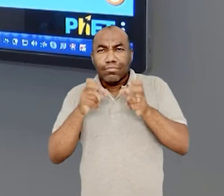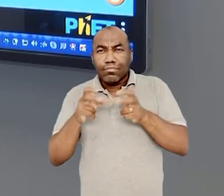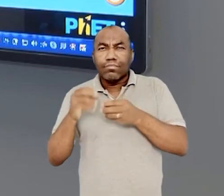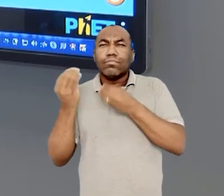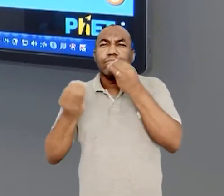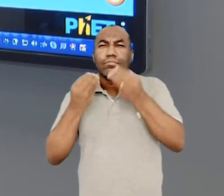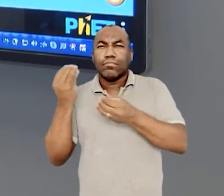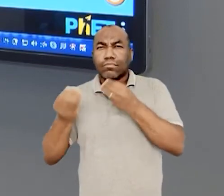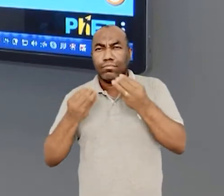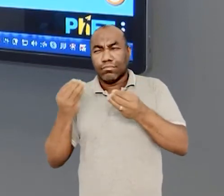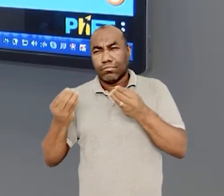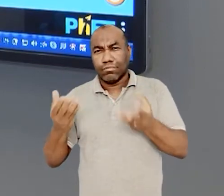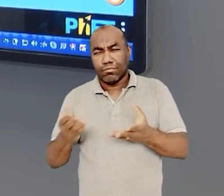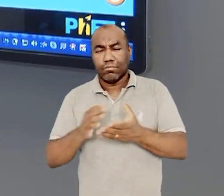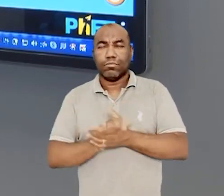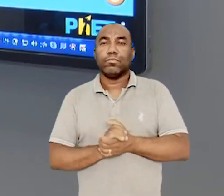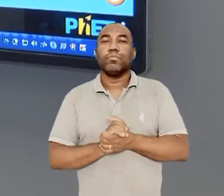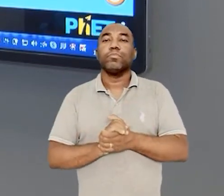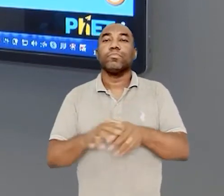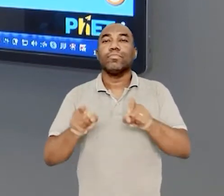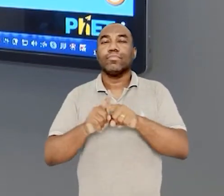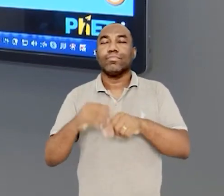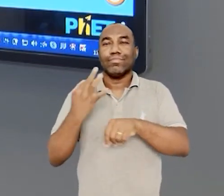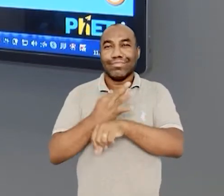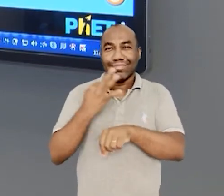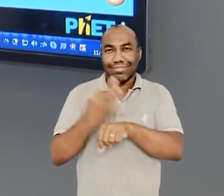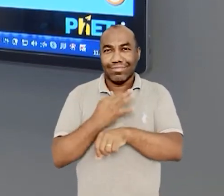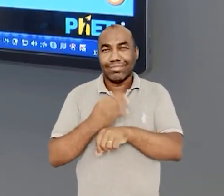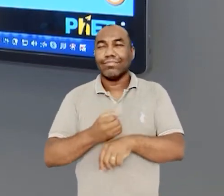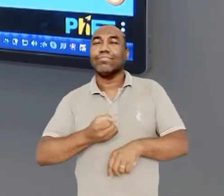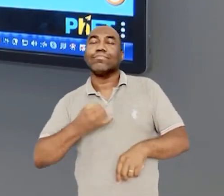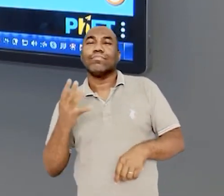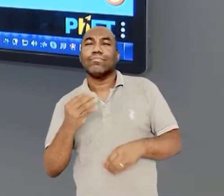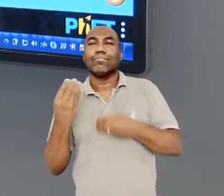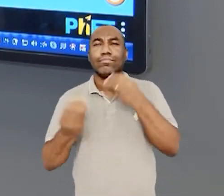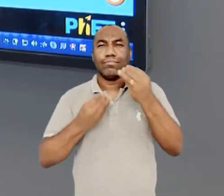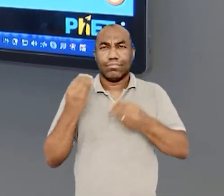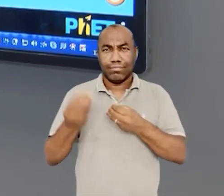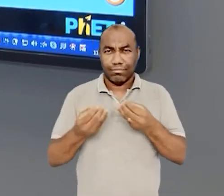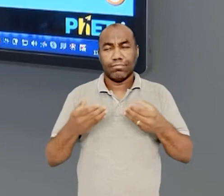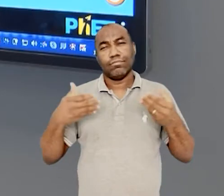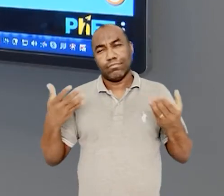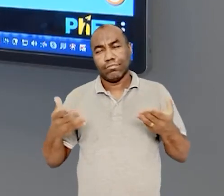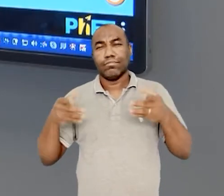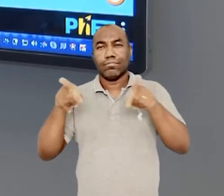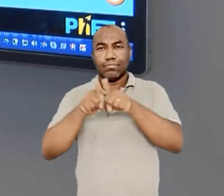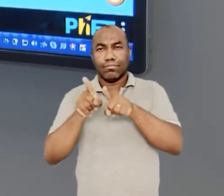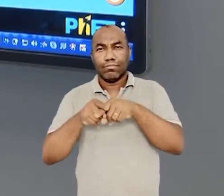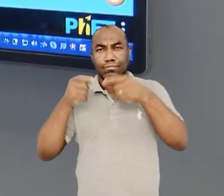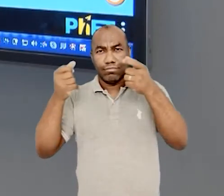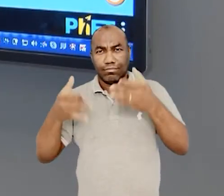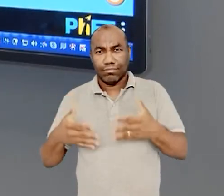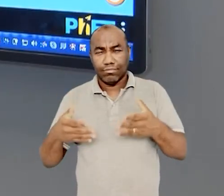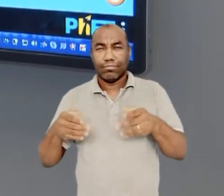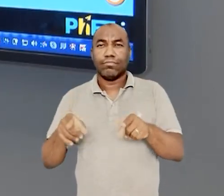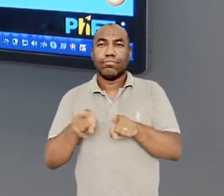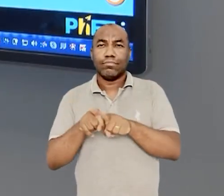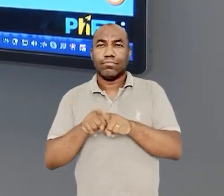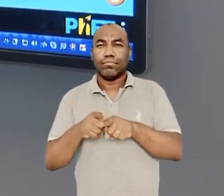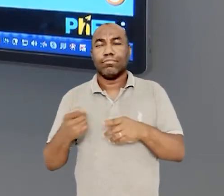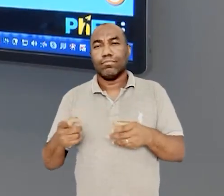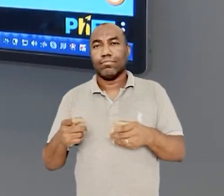uma associação de resistores, e você pode associar